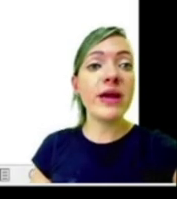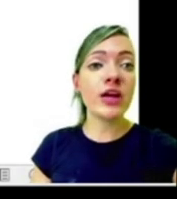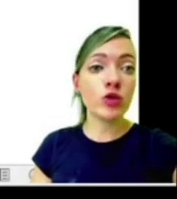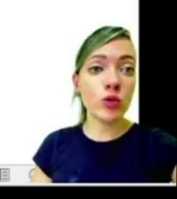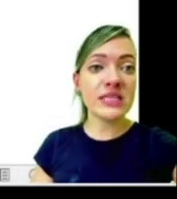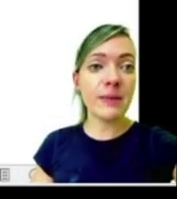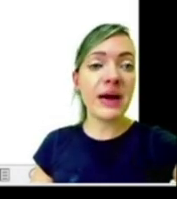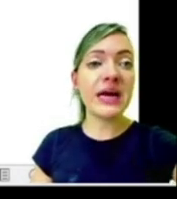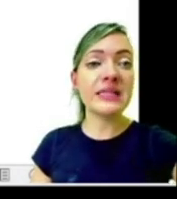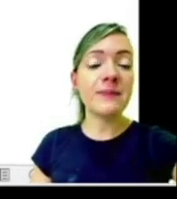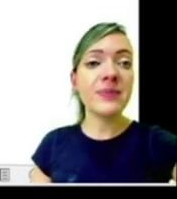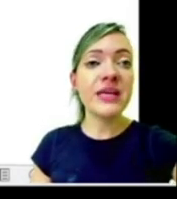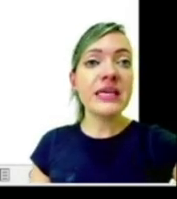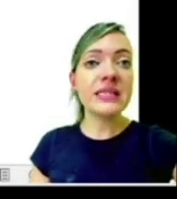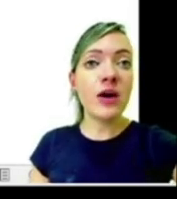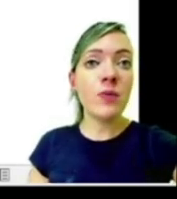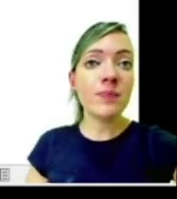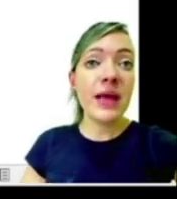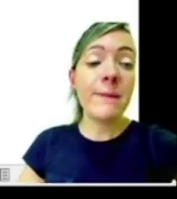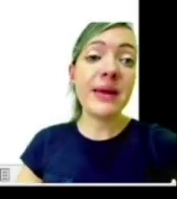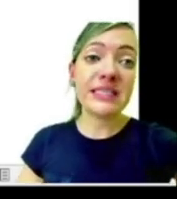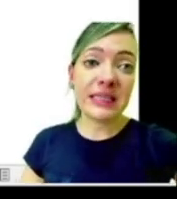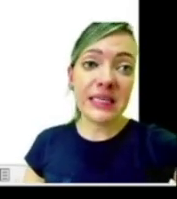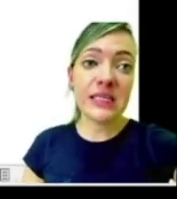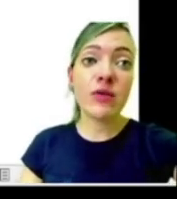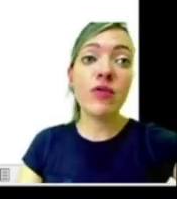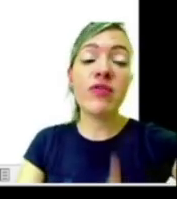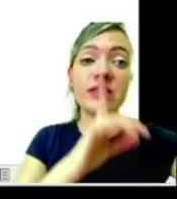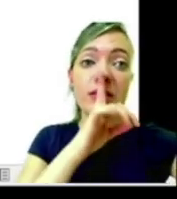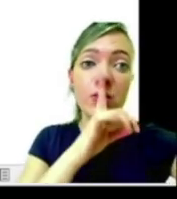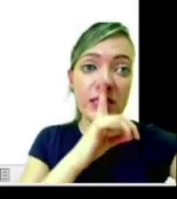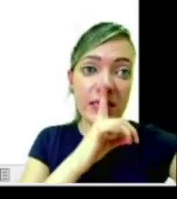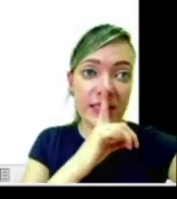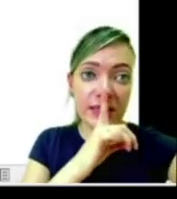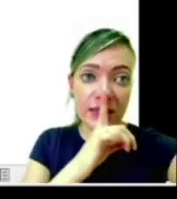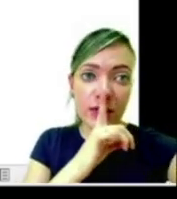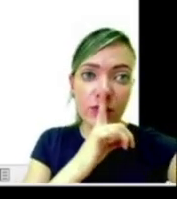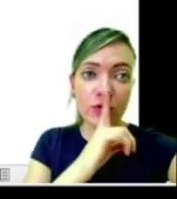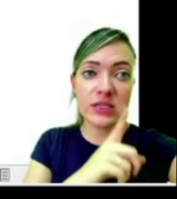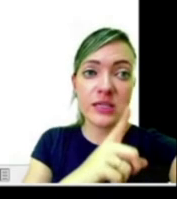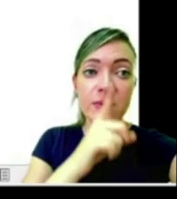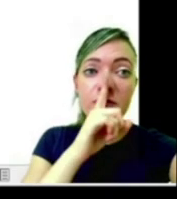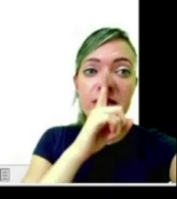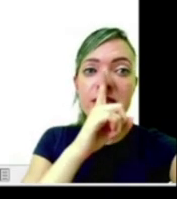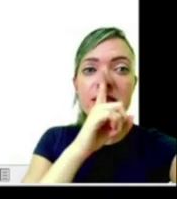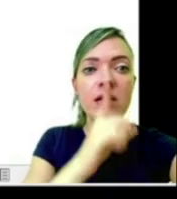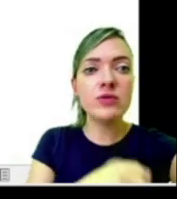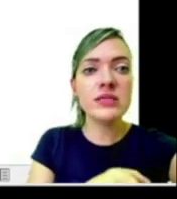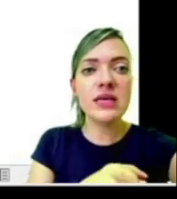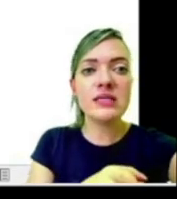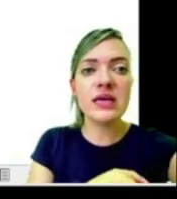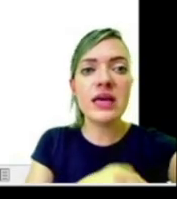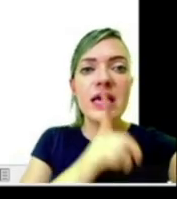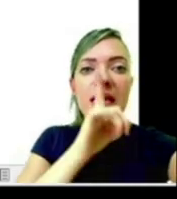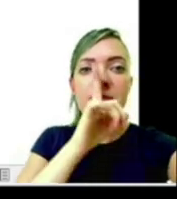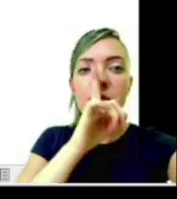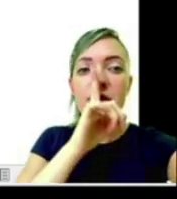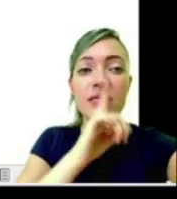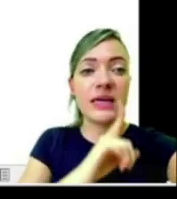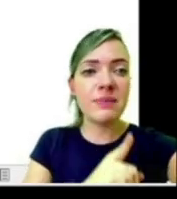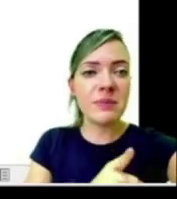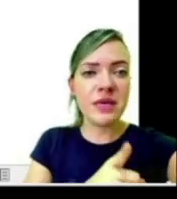vai comer toda essa parada. Então, presta atenção, vou fazer um exercício aqui com vocês para vocês não se esquecerem